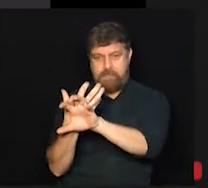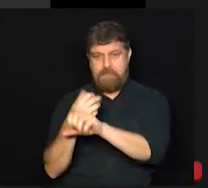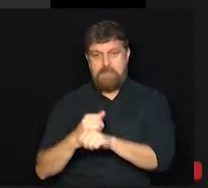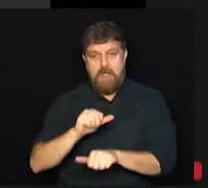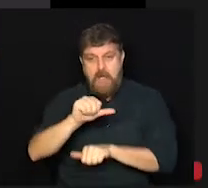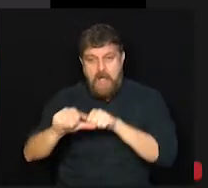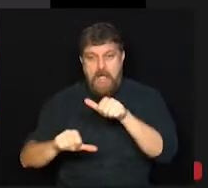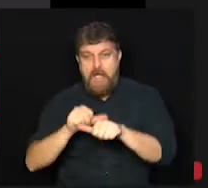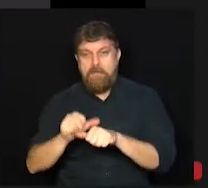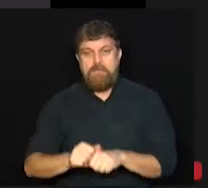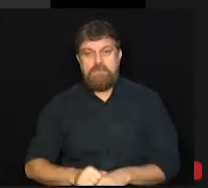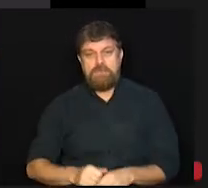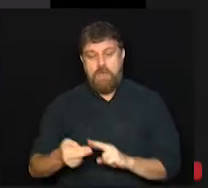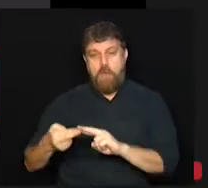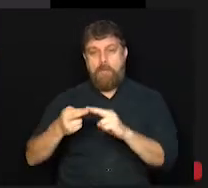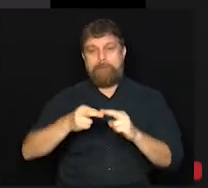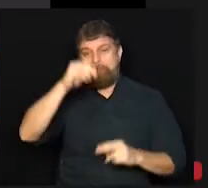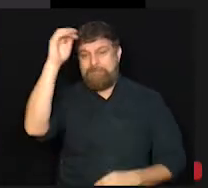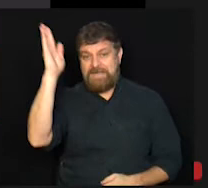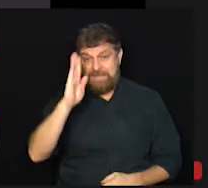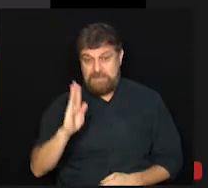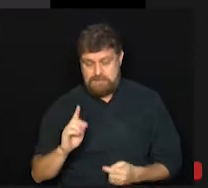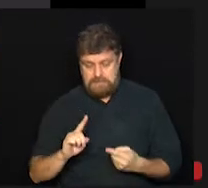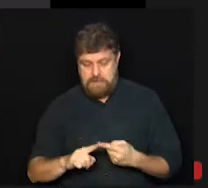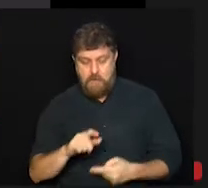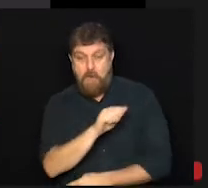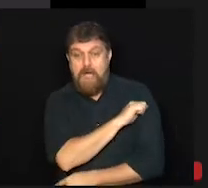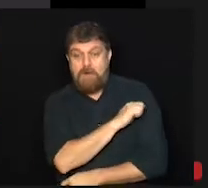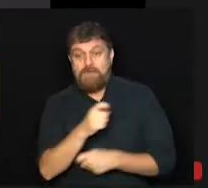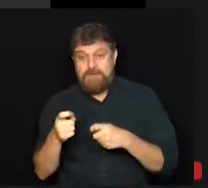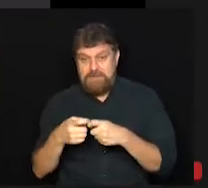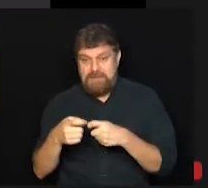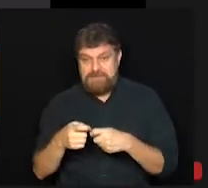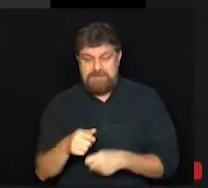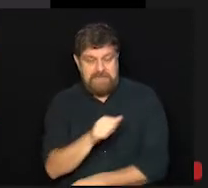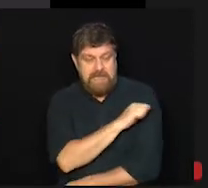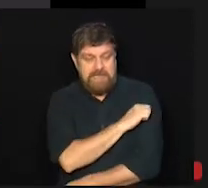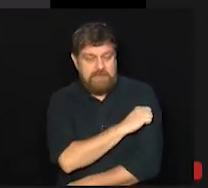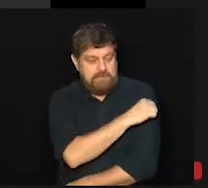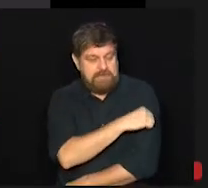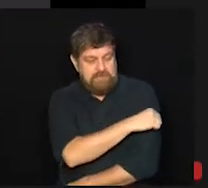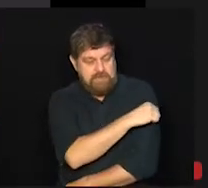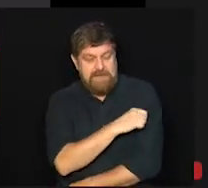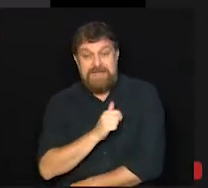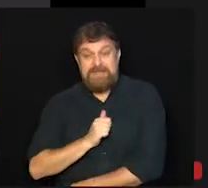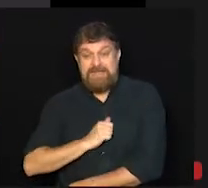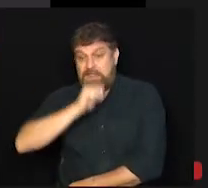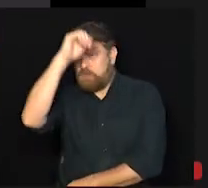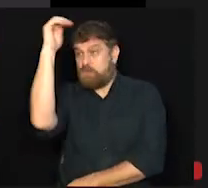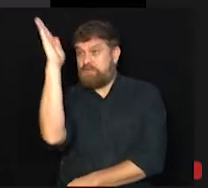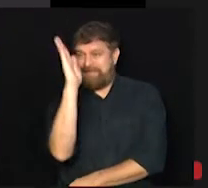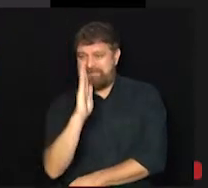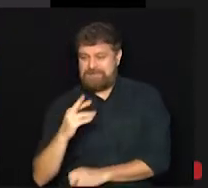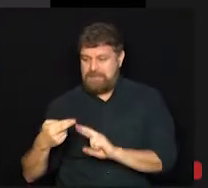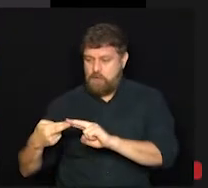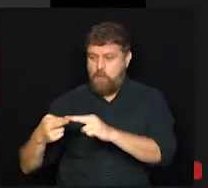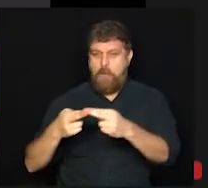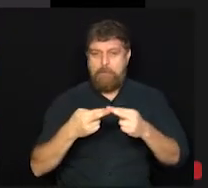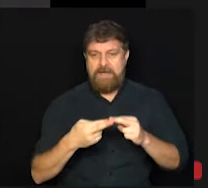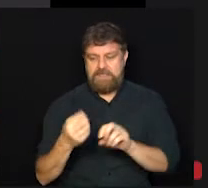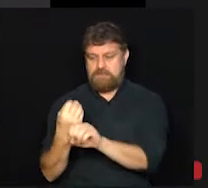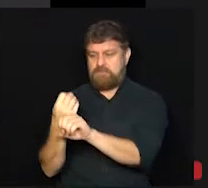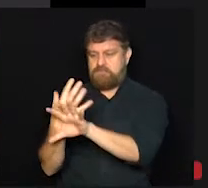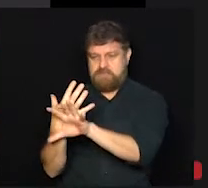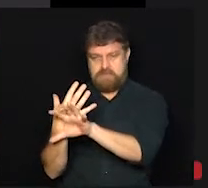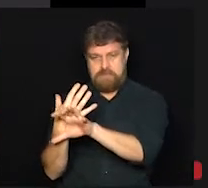Orienta Covid, com alunos de medicina e enfermagem, tá? Hoje é uma rede nacional. A imprensa tem noticiado